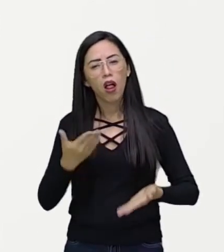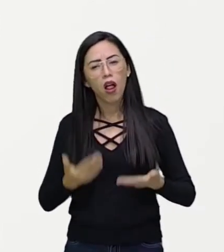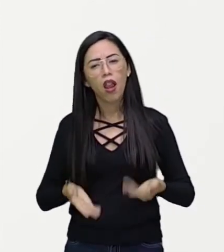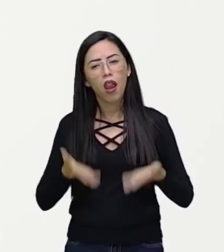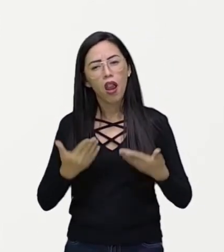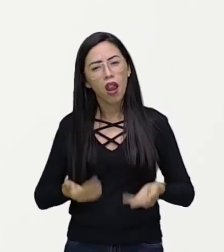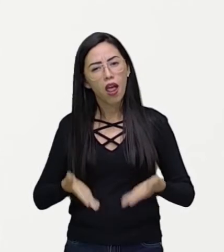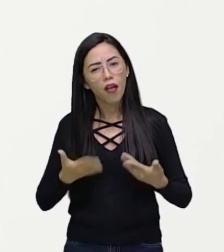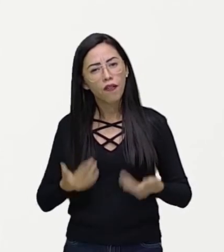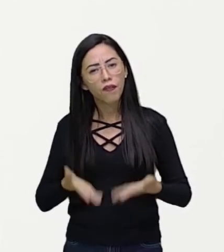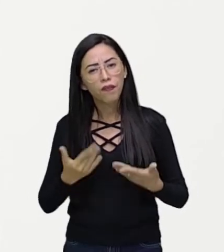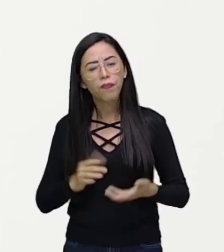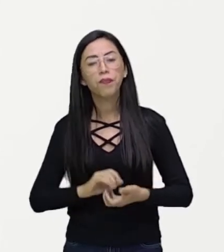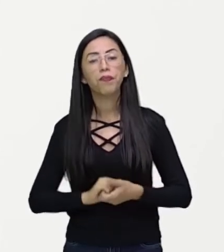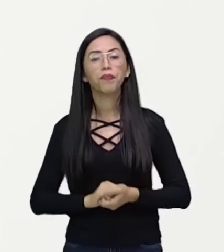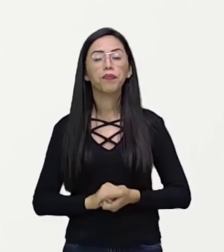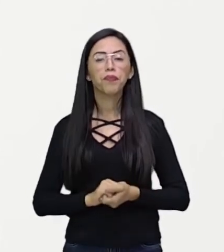do grama.